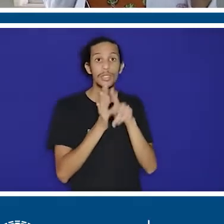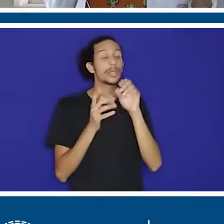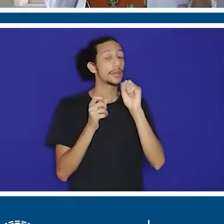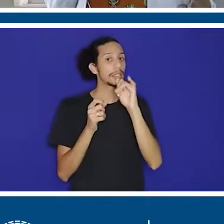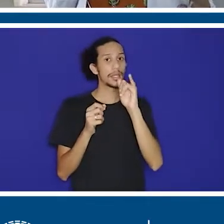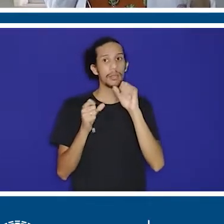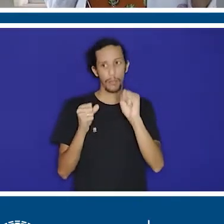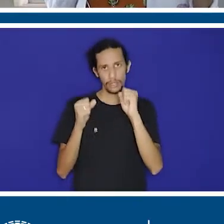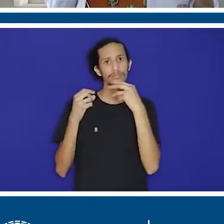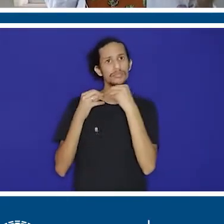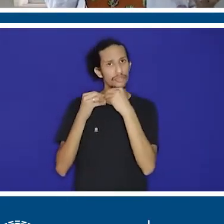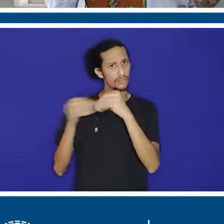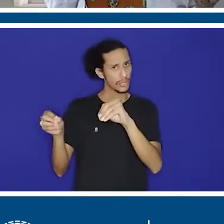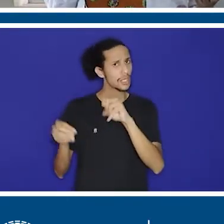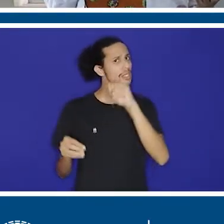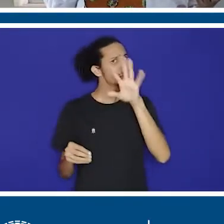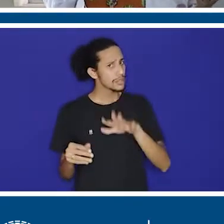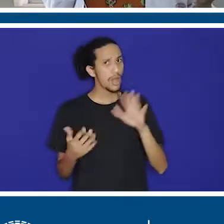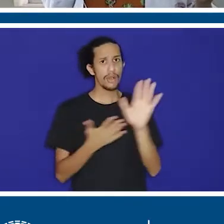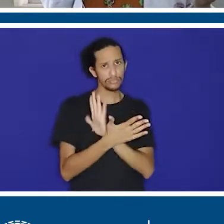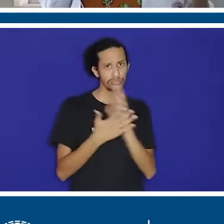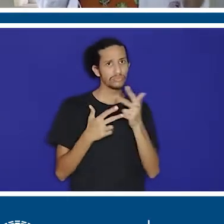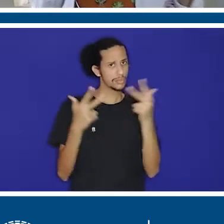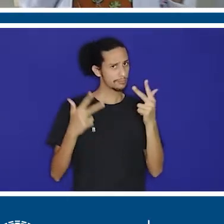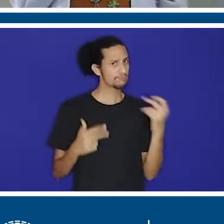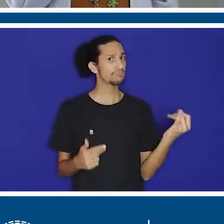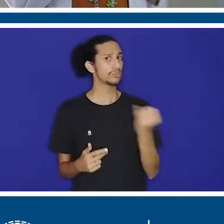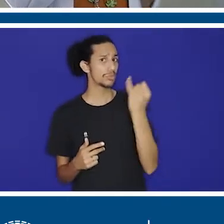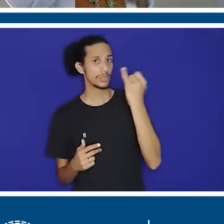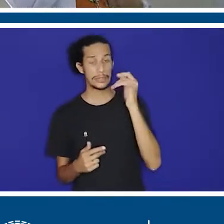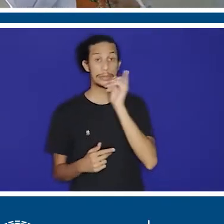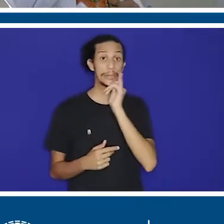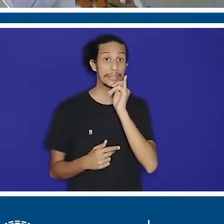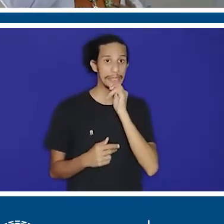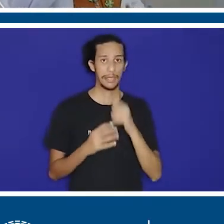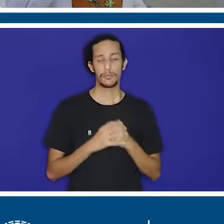efeitos colaterais importantes. Então, por exemplo,